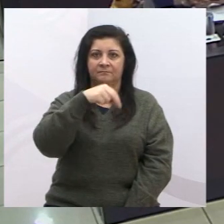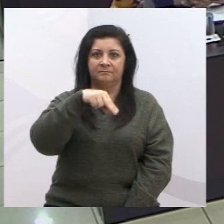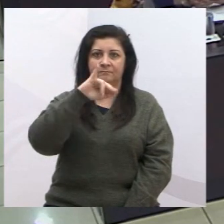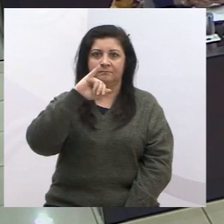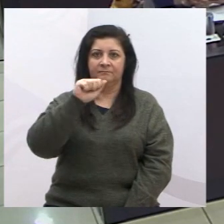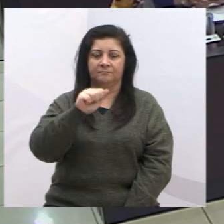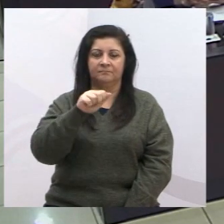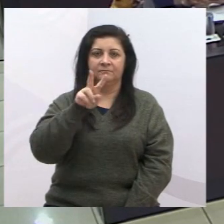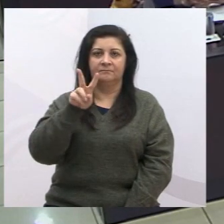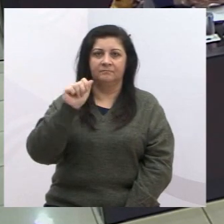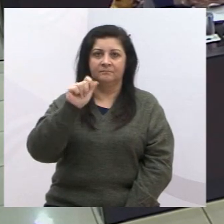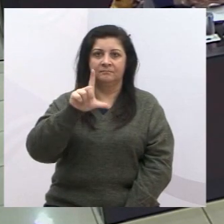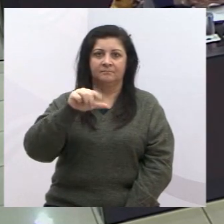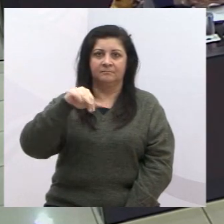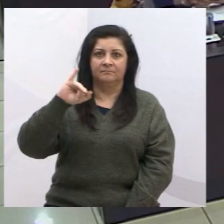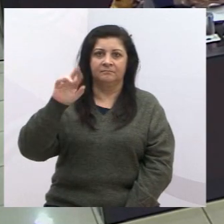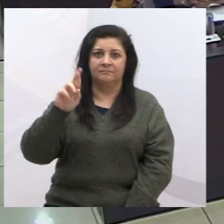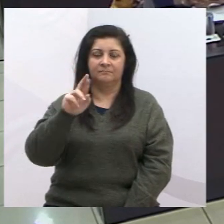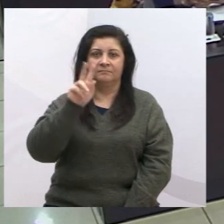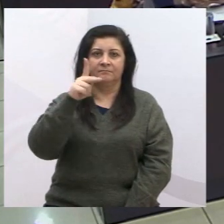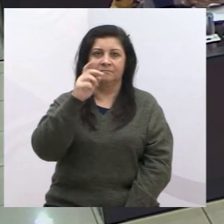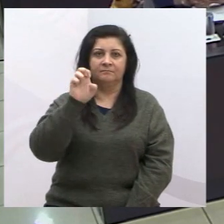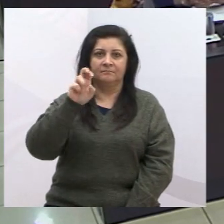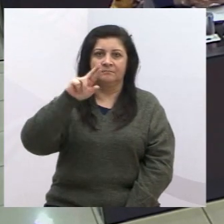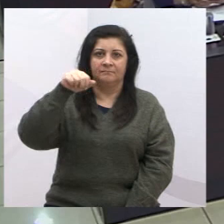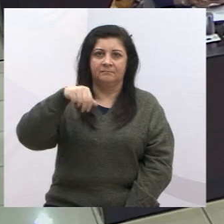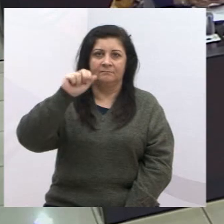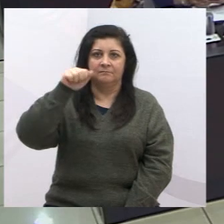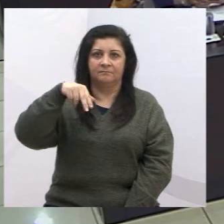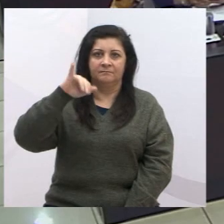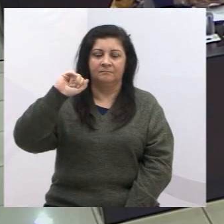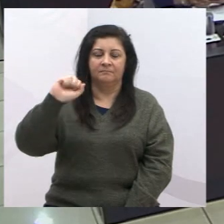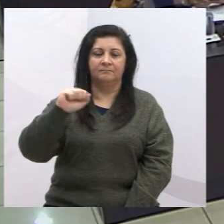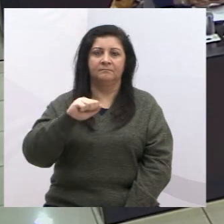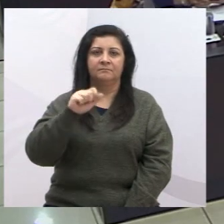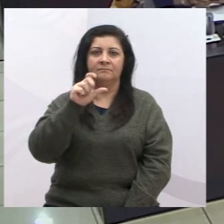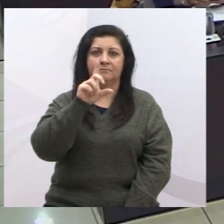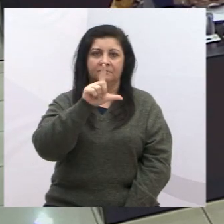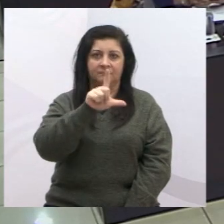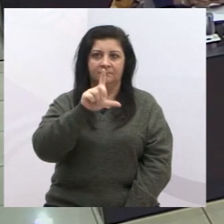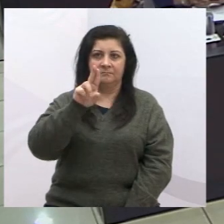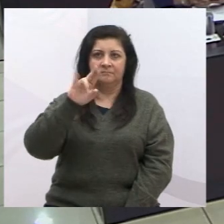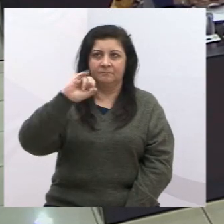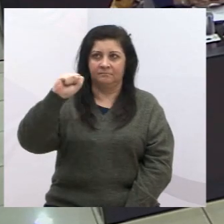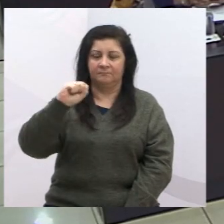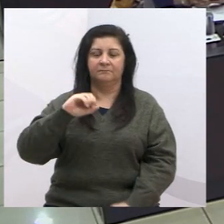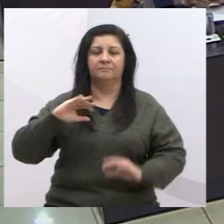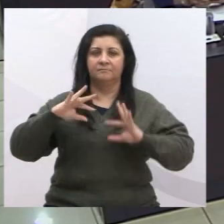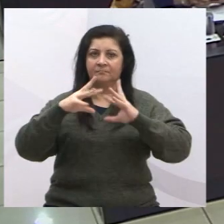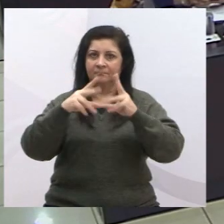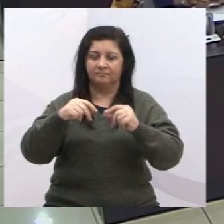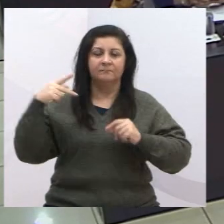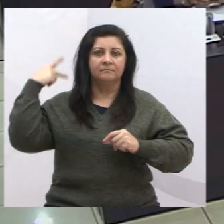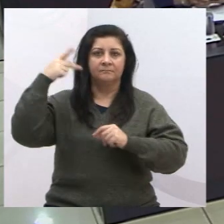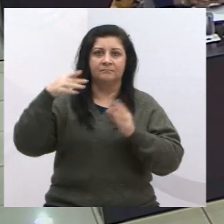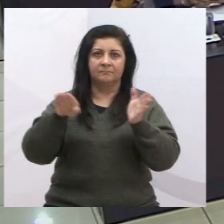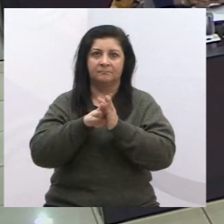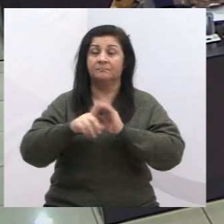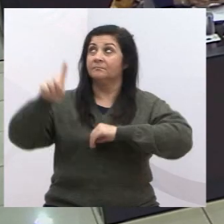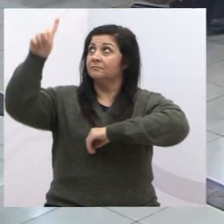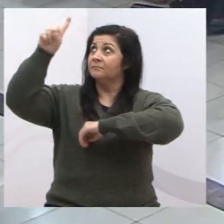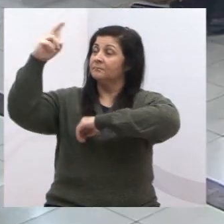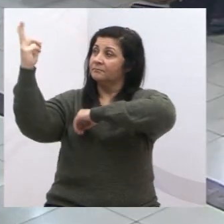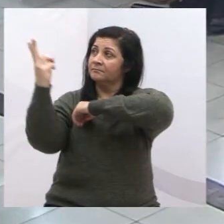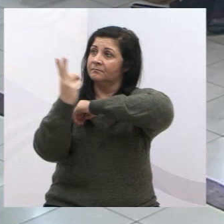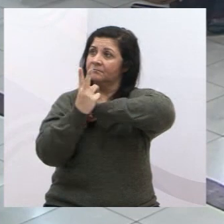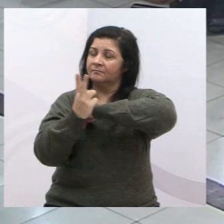Madureira, Valmir do Parque Melu, Hernani Barreto e Luiz Flávio. Estão todos presentes. Sob a proteção de Deus,